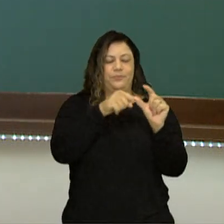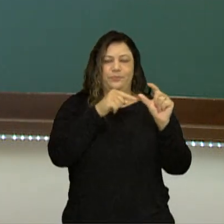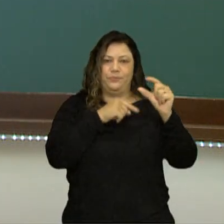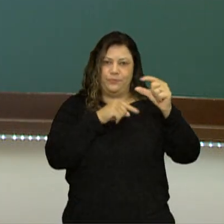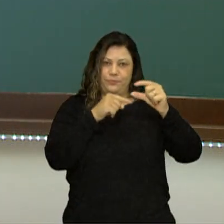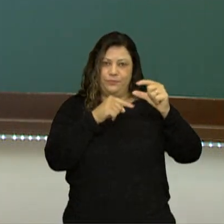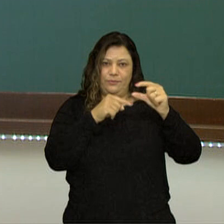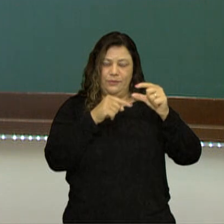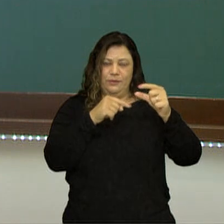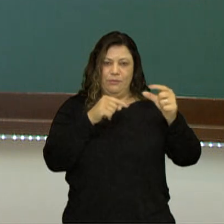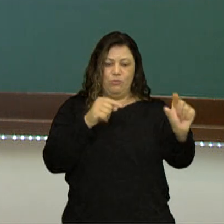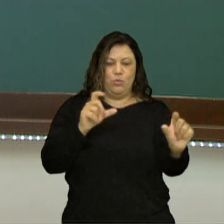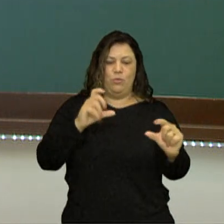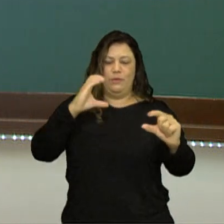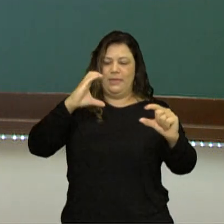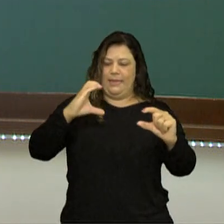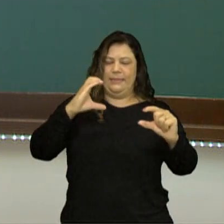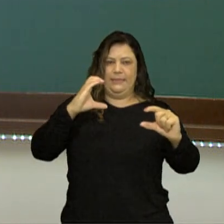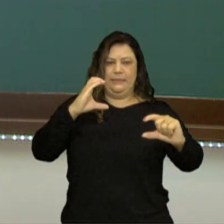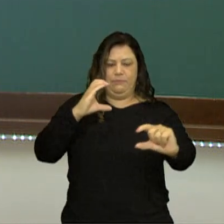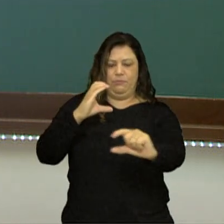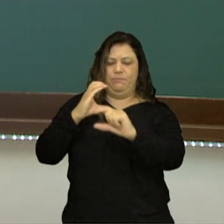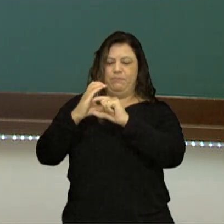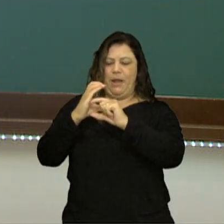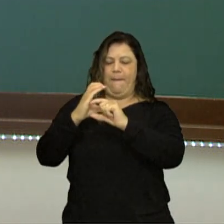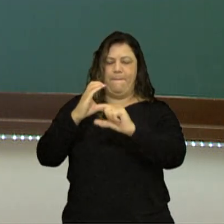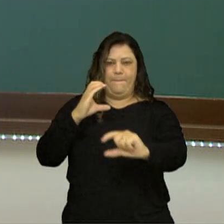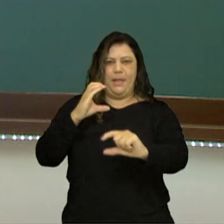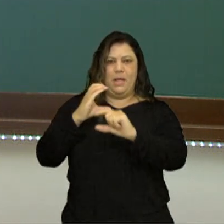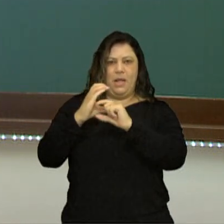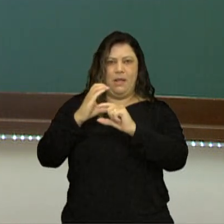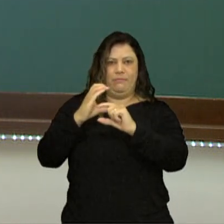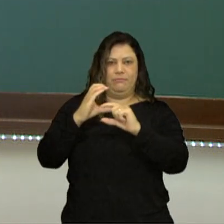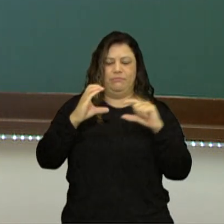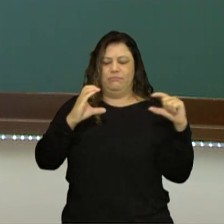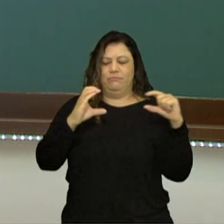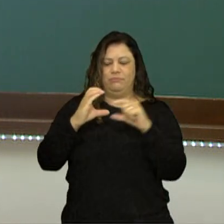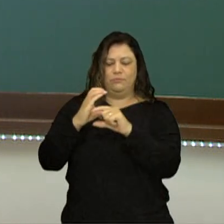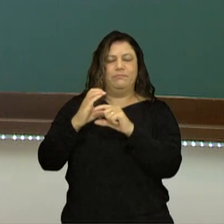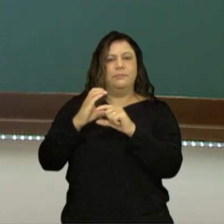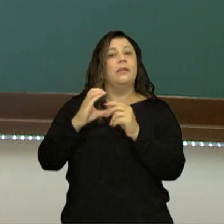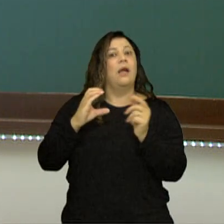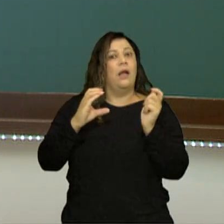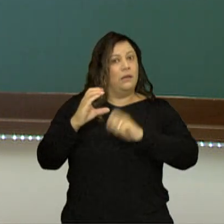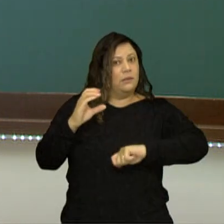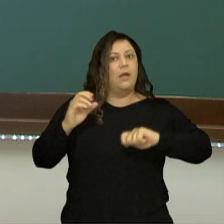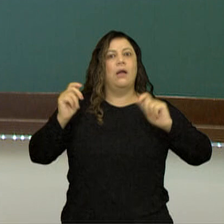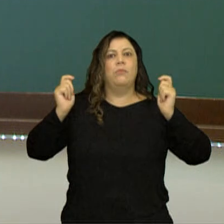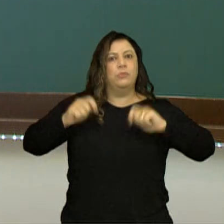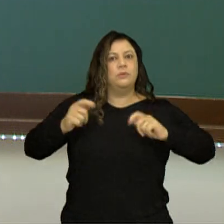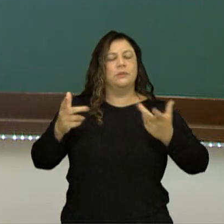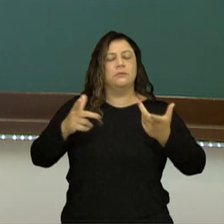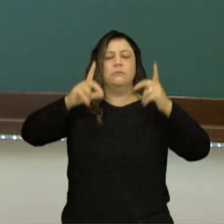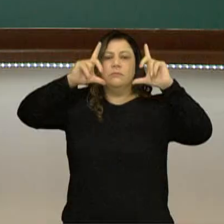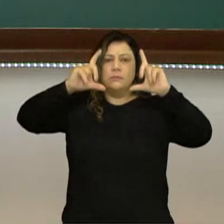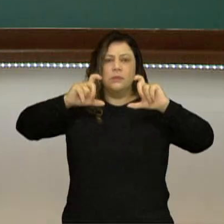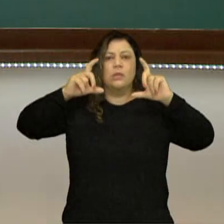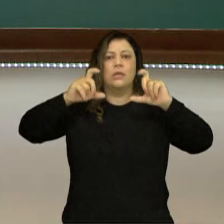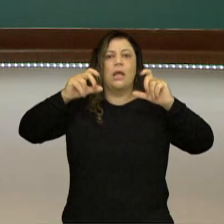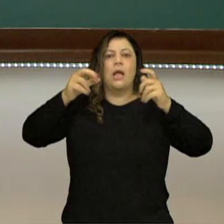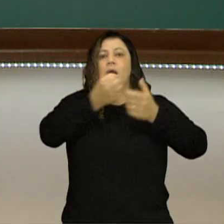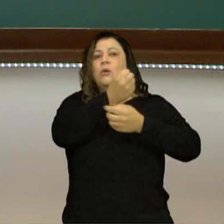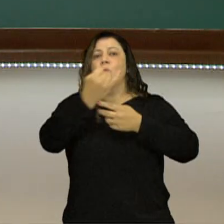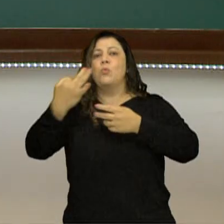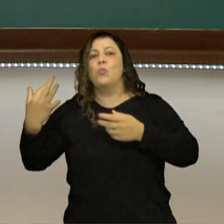coloca atrás da câmera, tem um suportezinho lá onde você abre e coloca ela, e ela te dá a possibilidade de tirar um número X